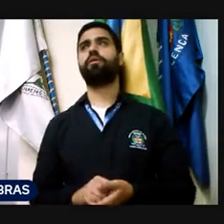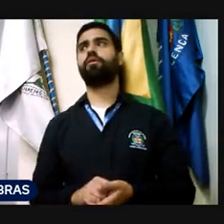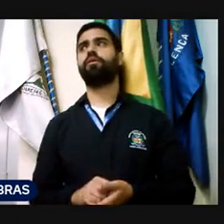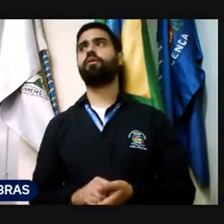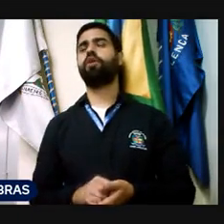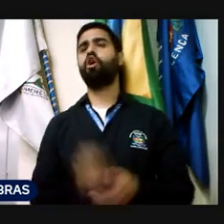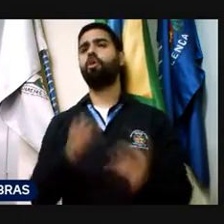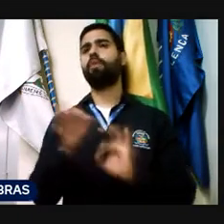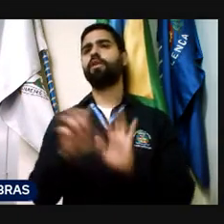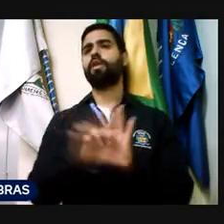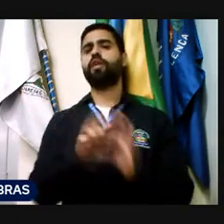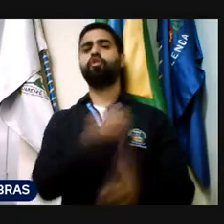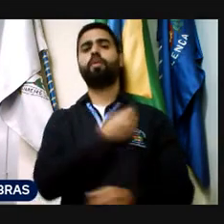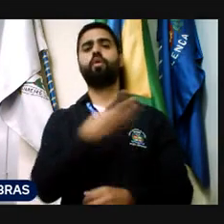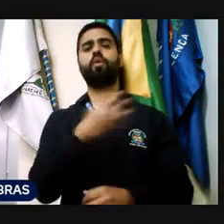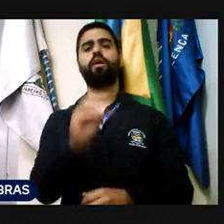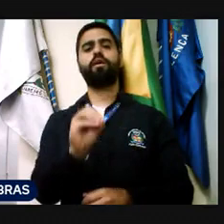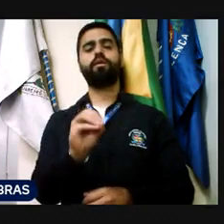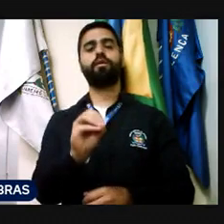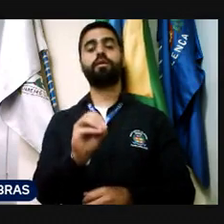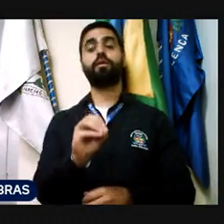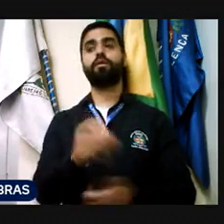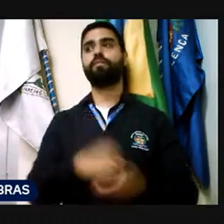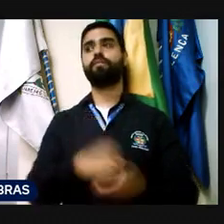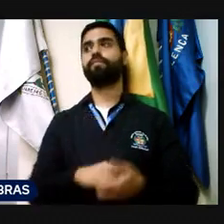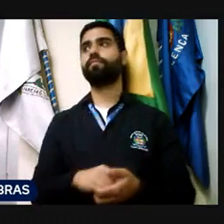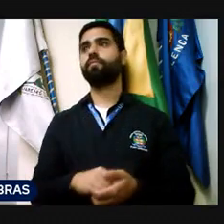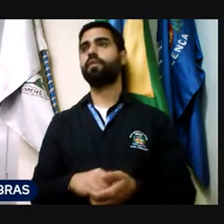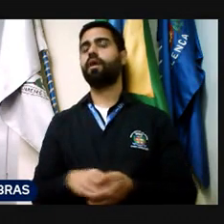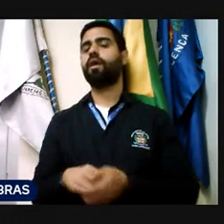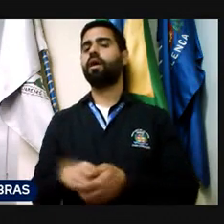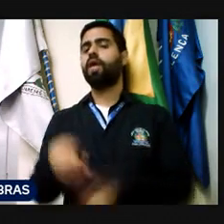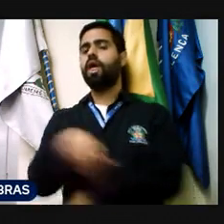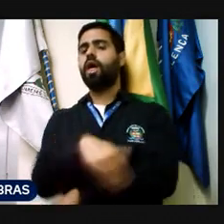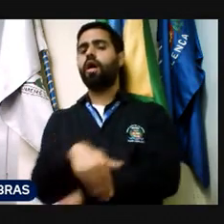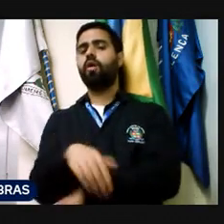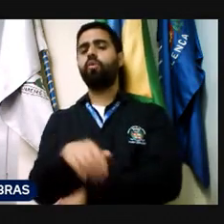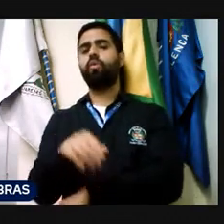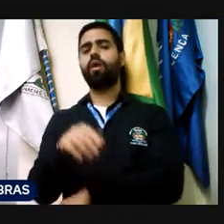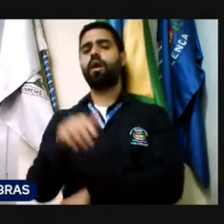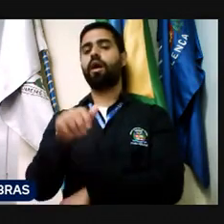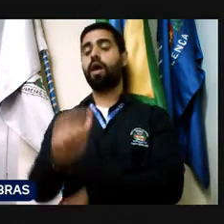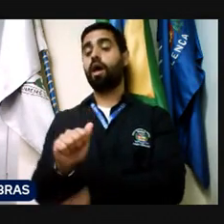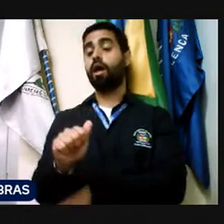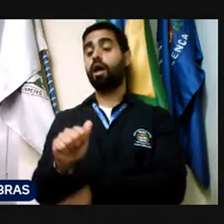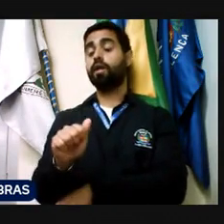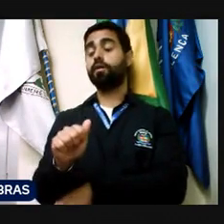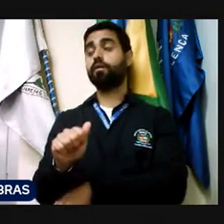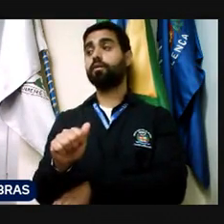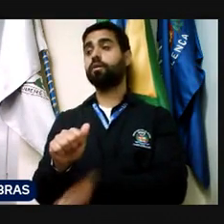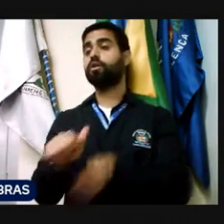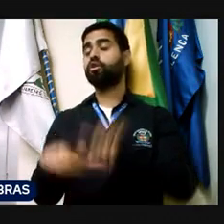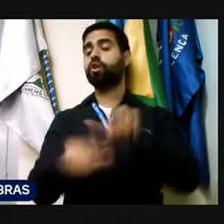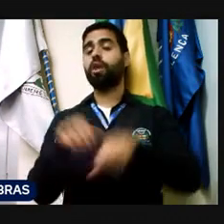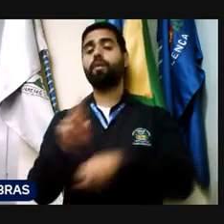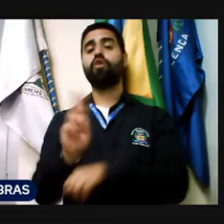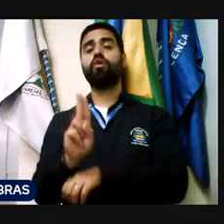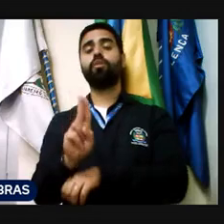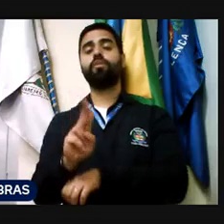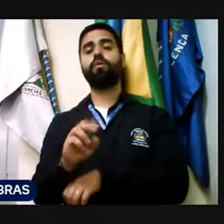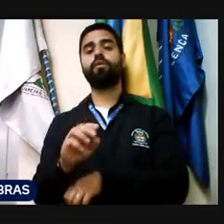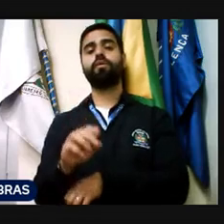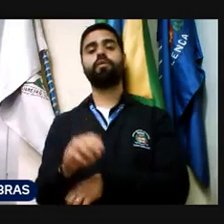projeto de lei ordinária 40, que denomina a rua projetada A, localizada no bairro de Chacrinha, com o nome